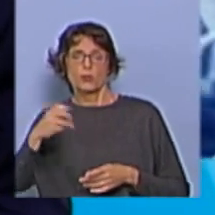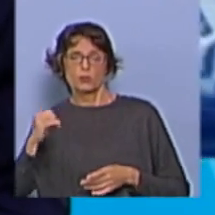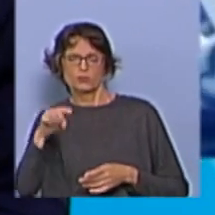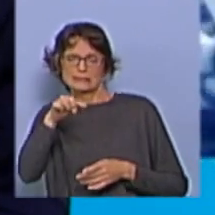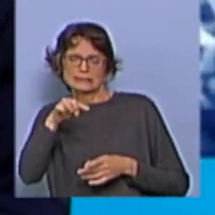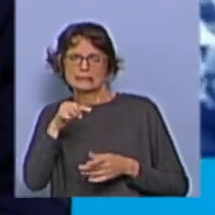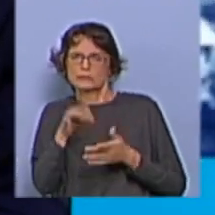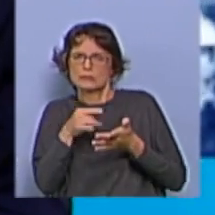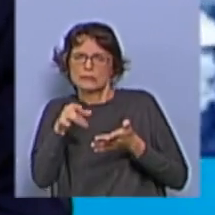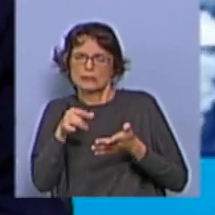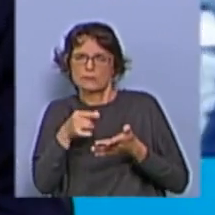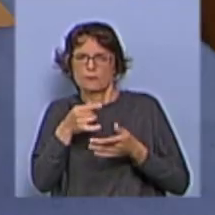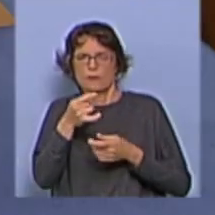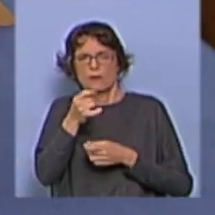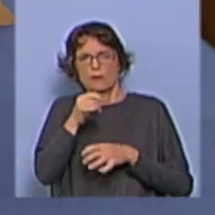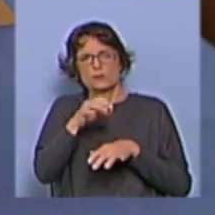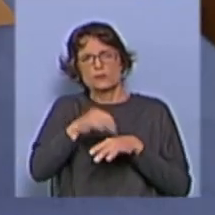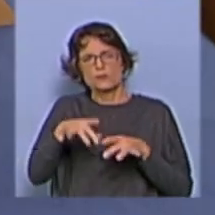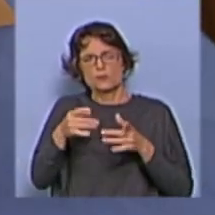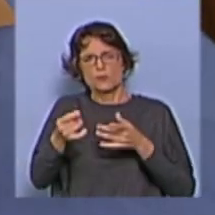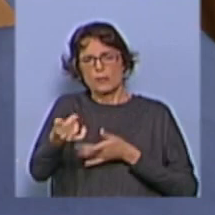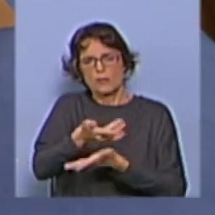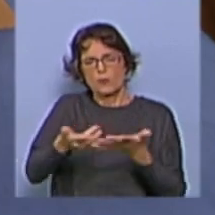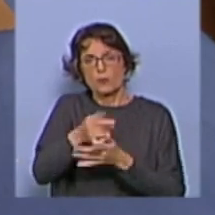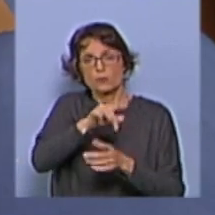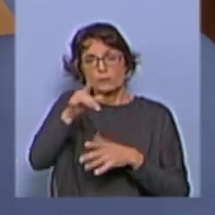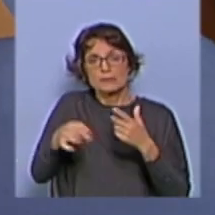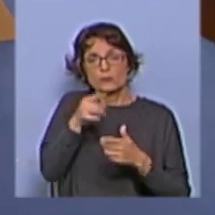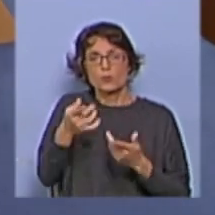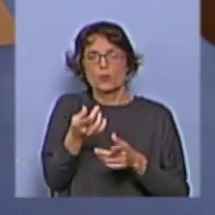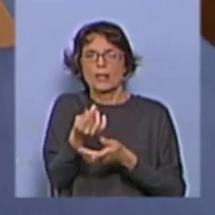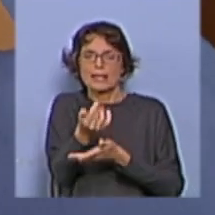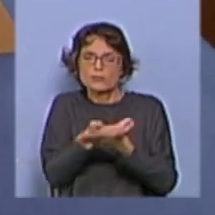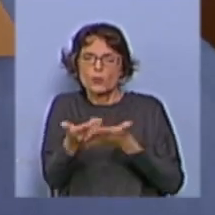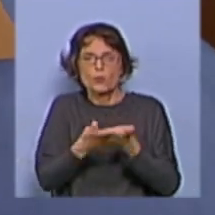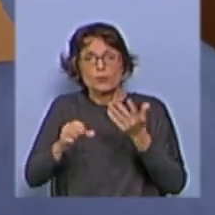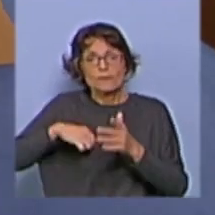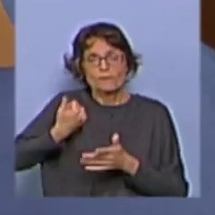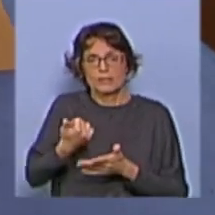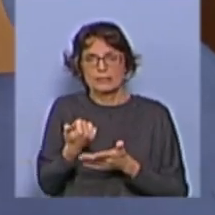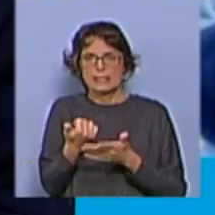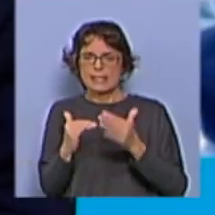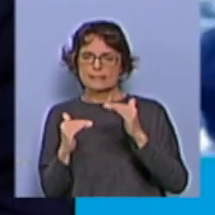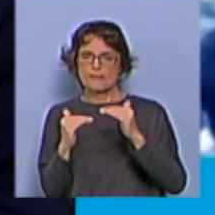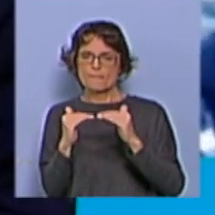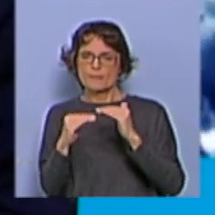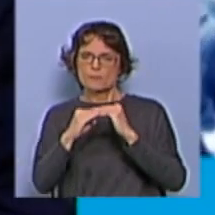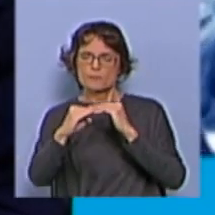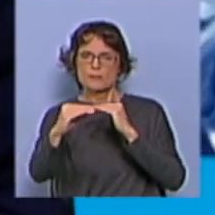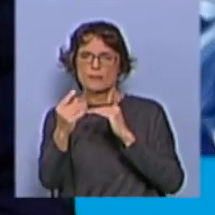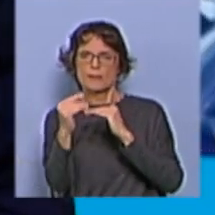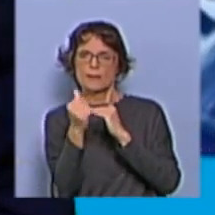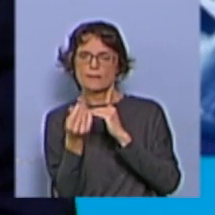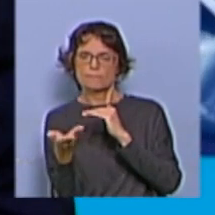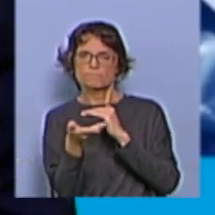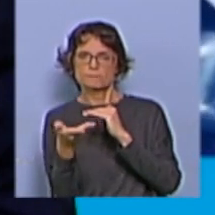circular, a economia verde, a sustentabilidade financeira, isto é, nós temos que mudar a nossa apreciação sobre quem